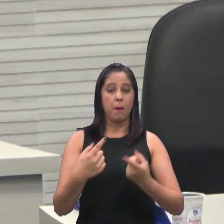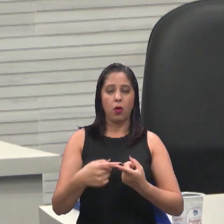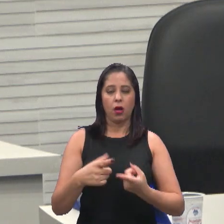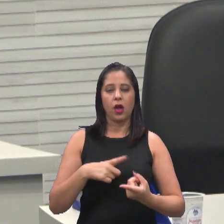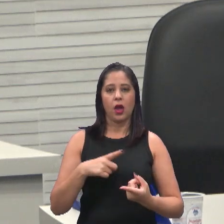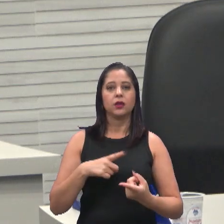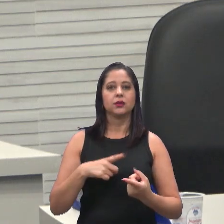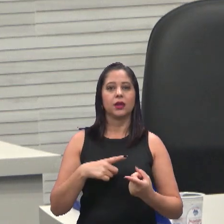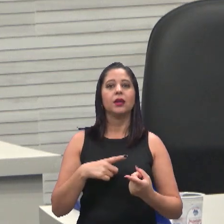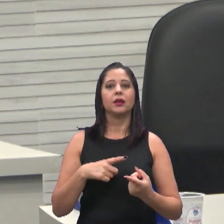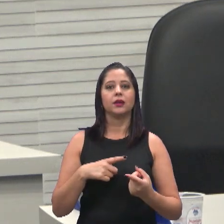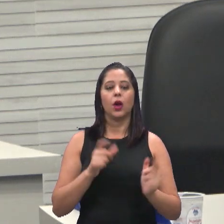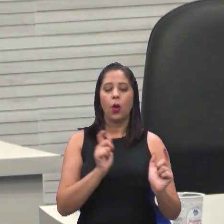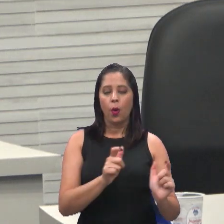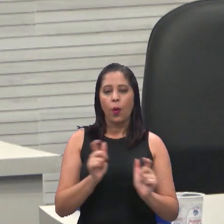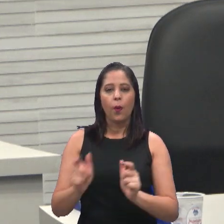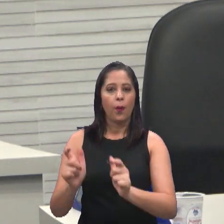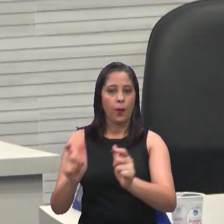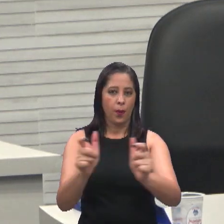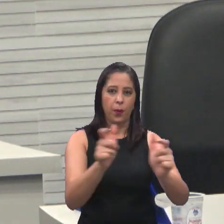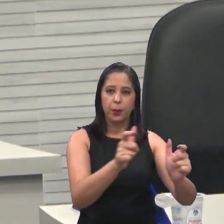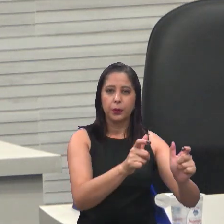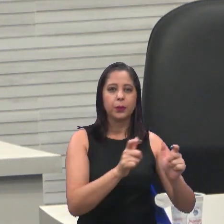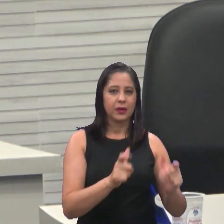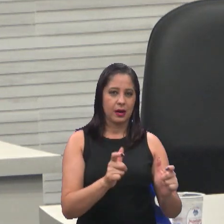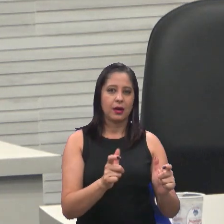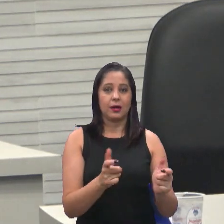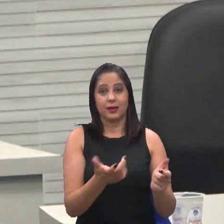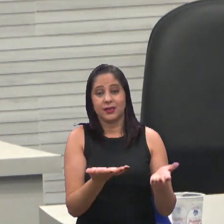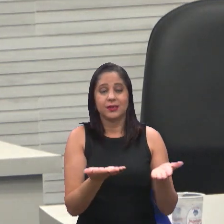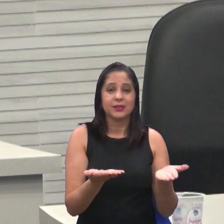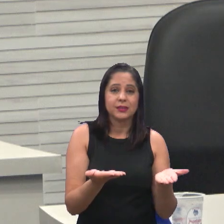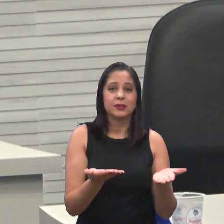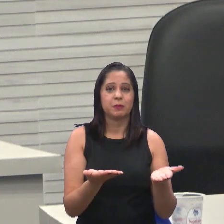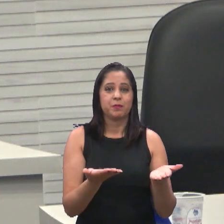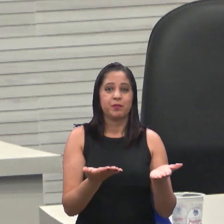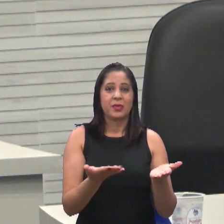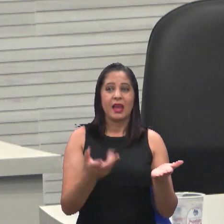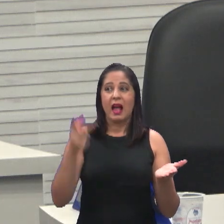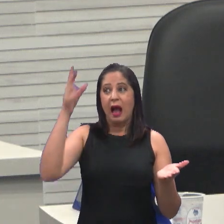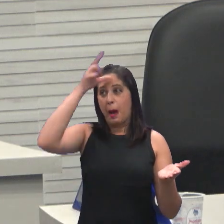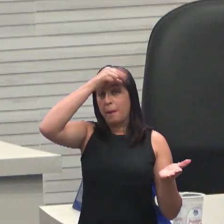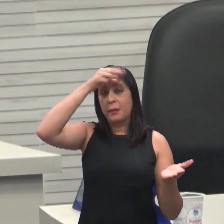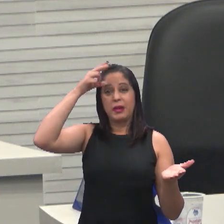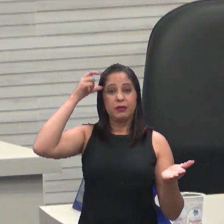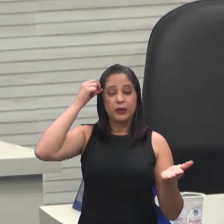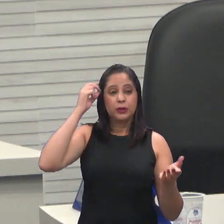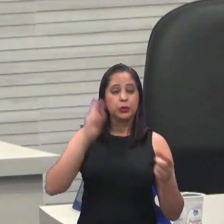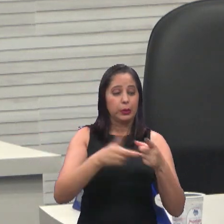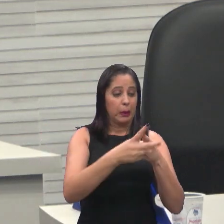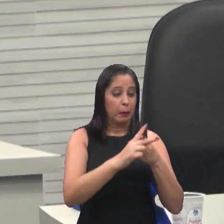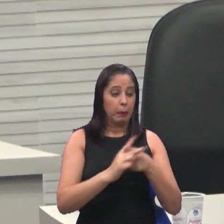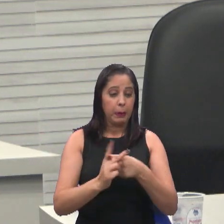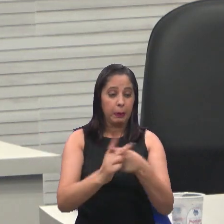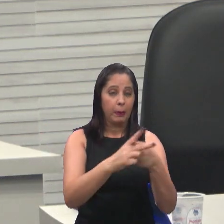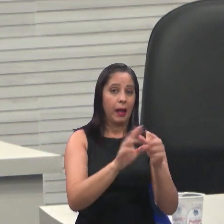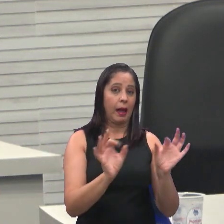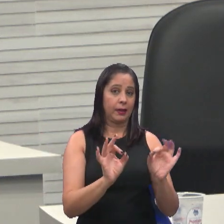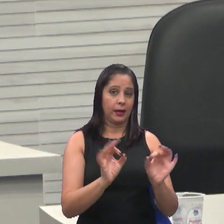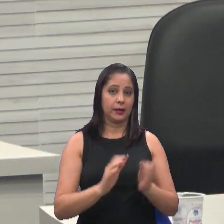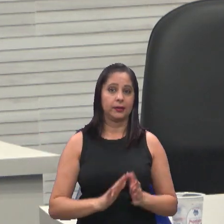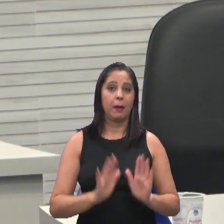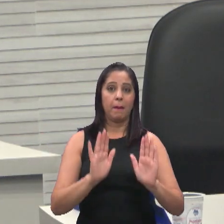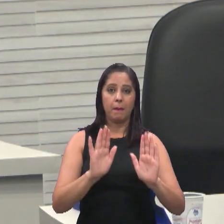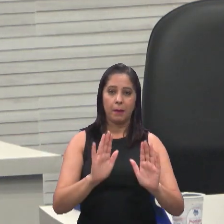gente sabe que a prefeitura não tem, não faz esse serviço rapidamente, mas com um relatório,